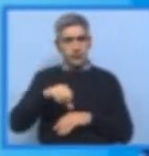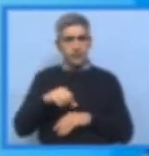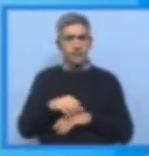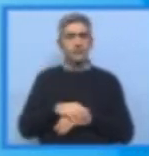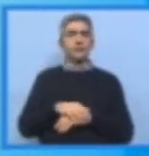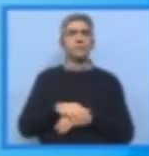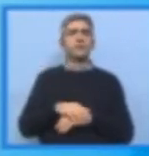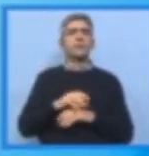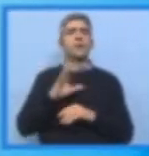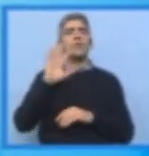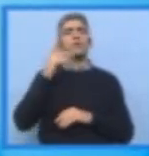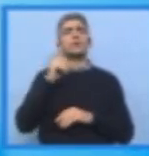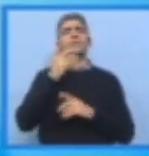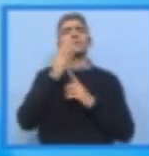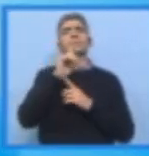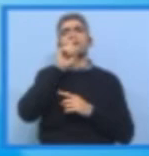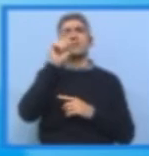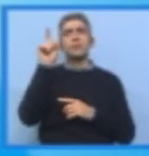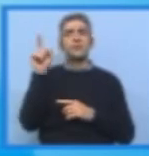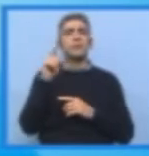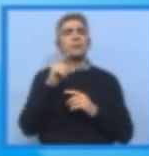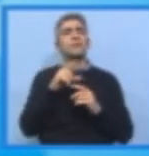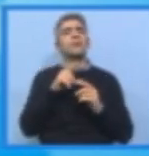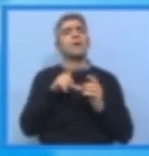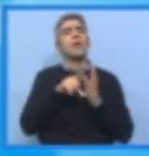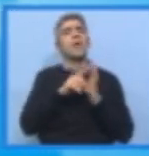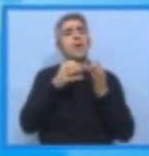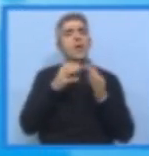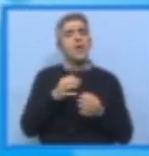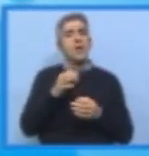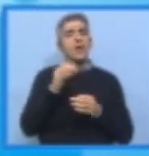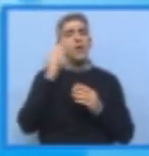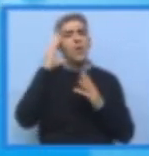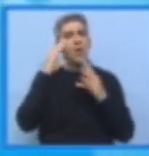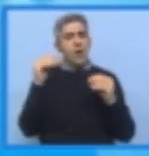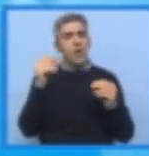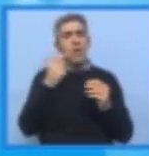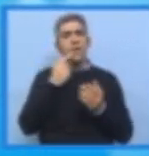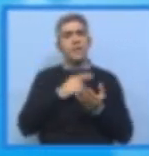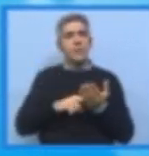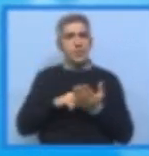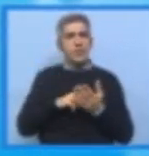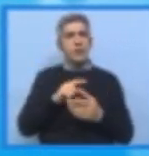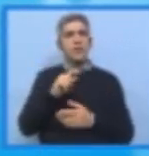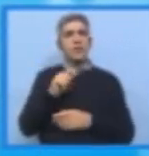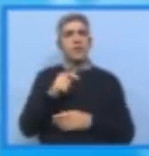que é que aconteceu nos países onde isso acontece, onde isso foi legalizado há mais anos. Vejamos a Holanda, a Bélgica, onde até já há eutanásia